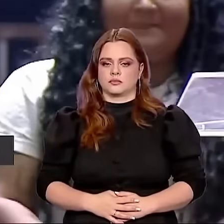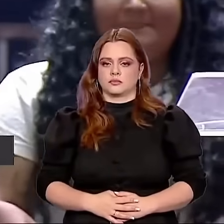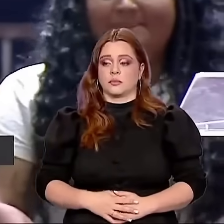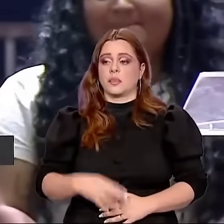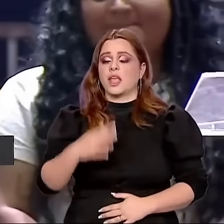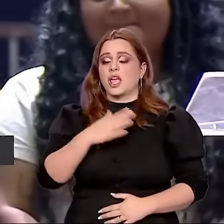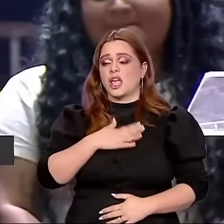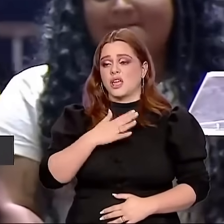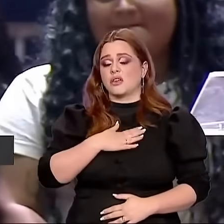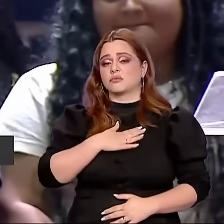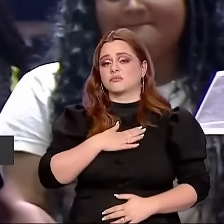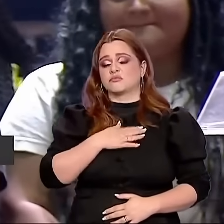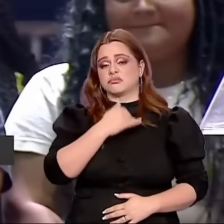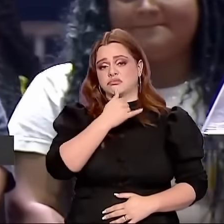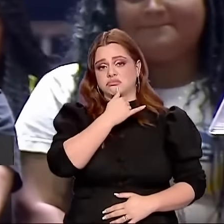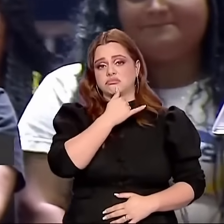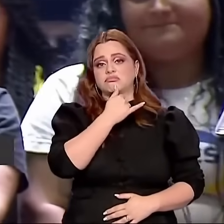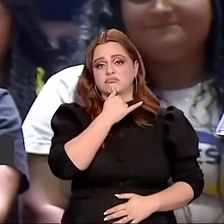Eu